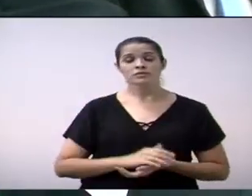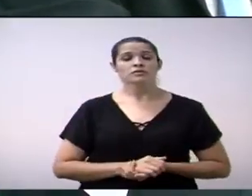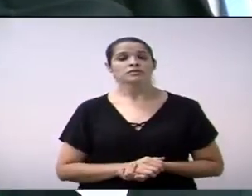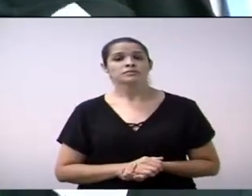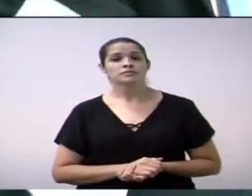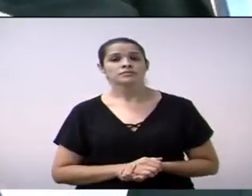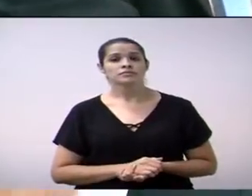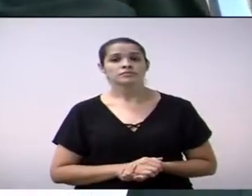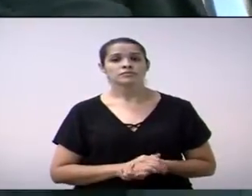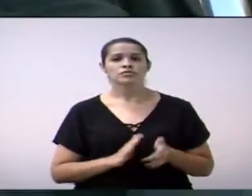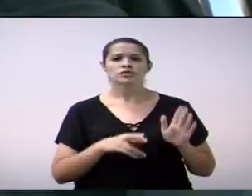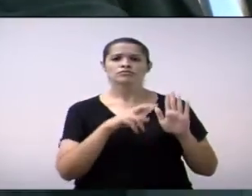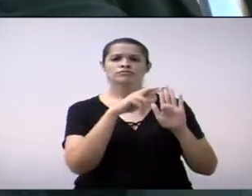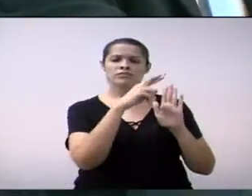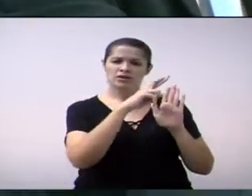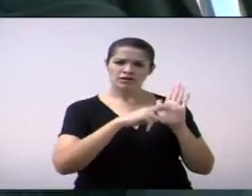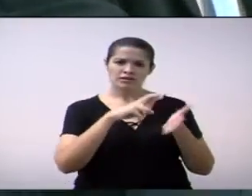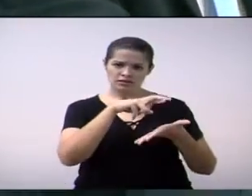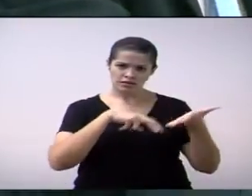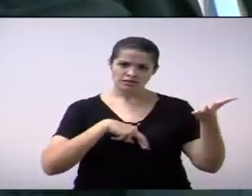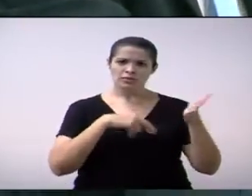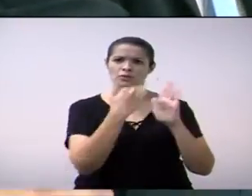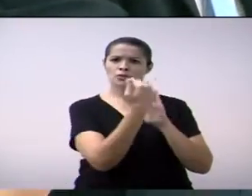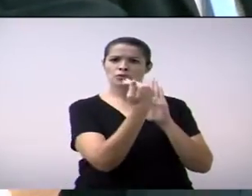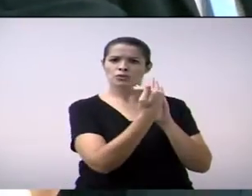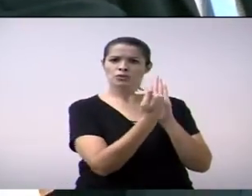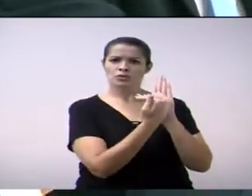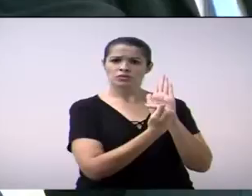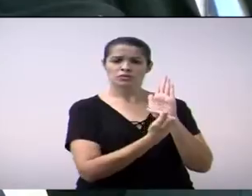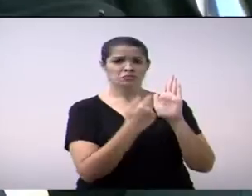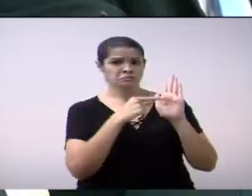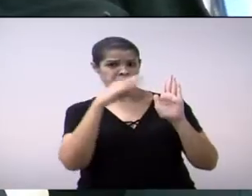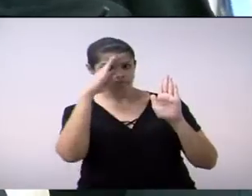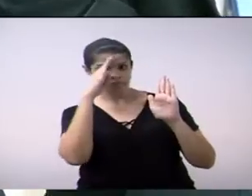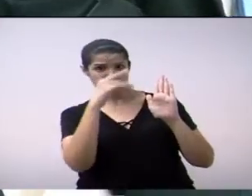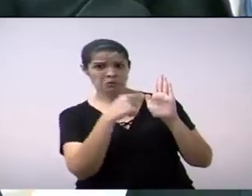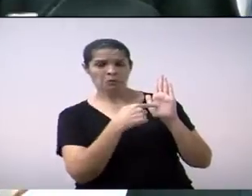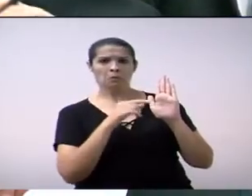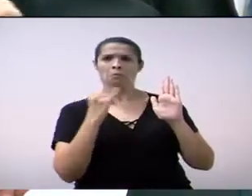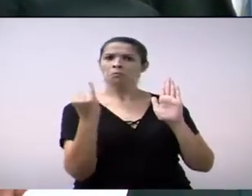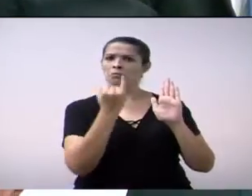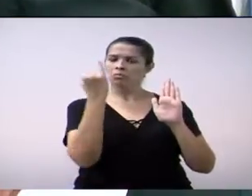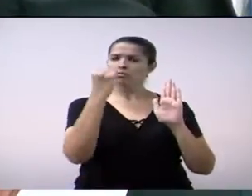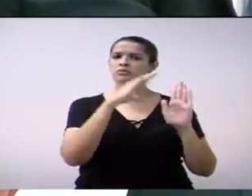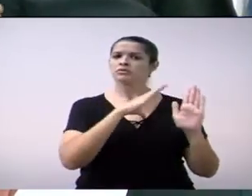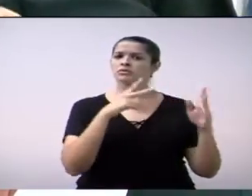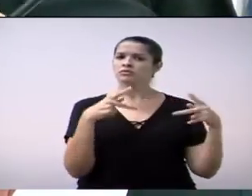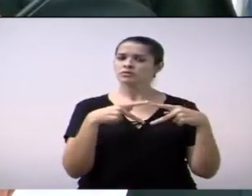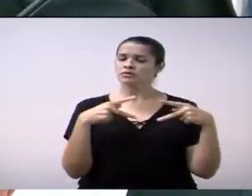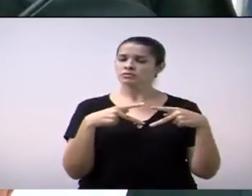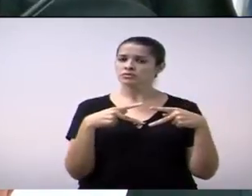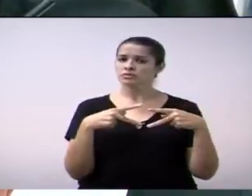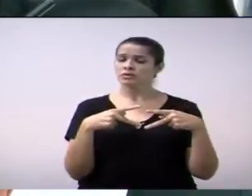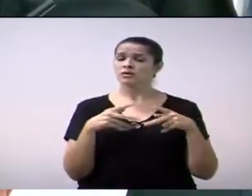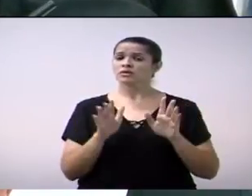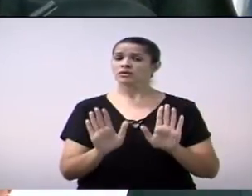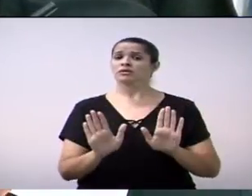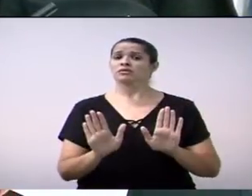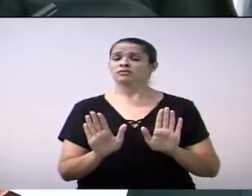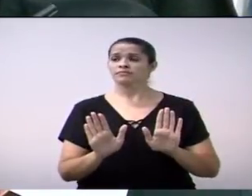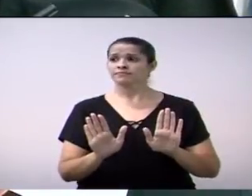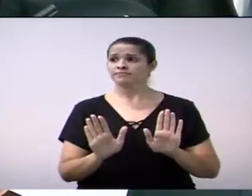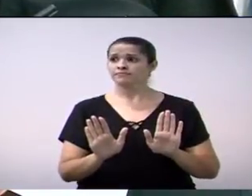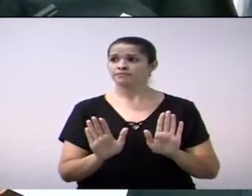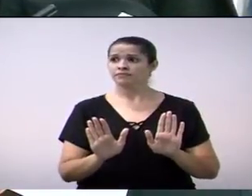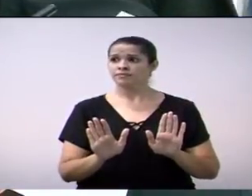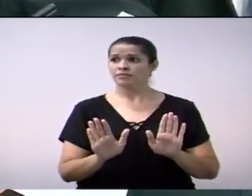série de requerimentos da mais alta importância aqui da cidade, mas antes de tratar,